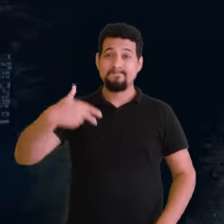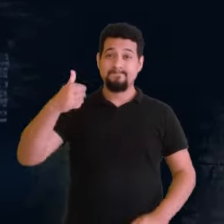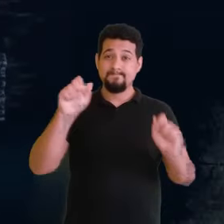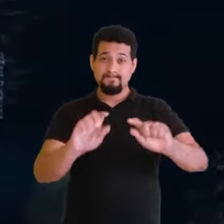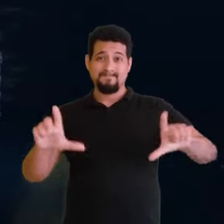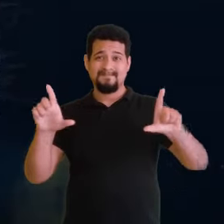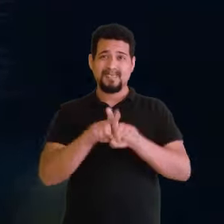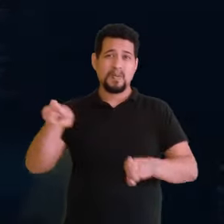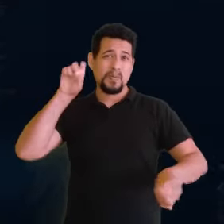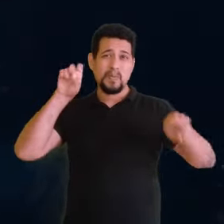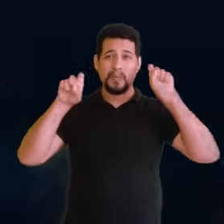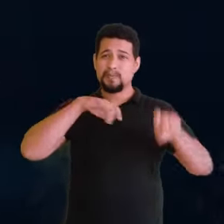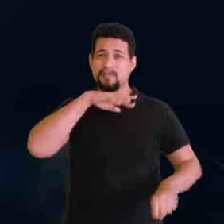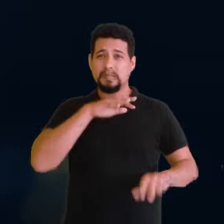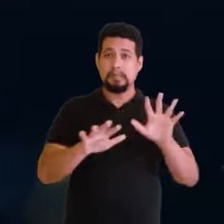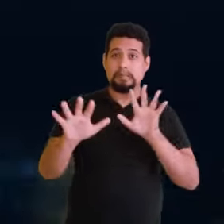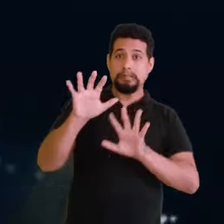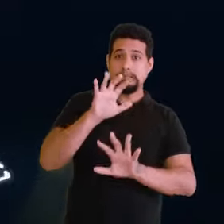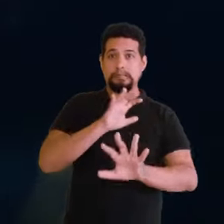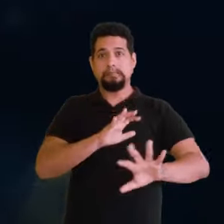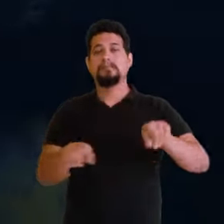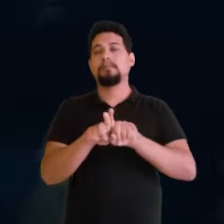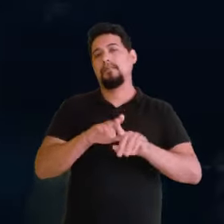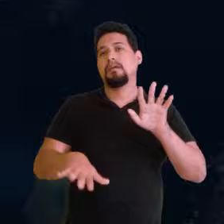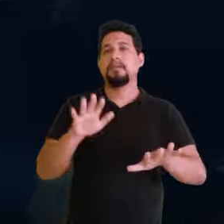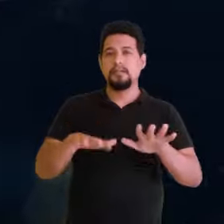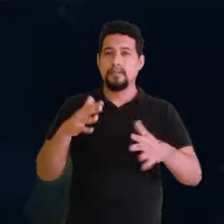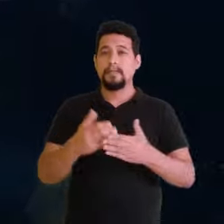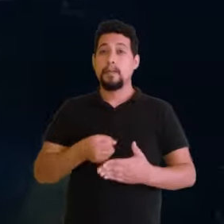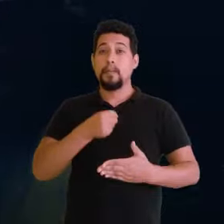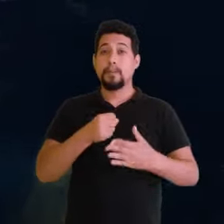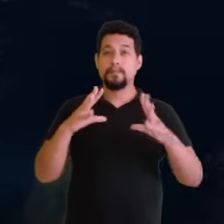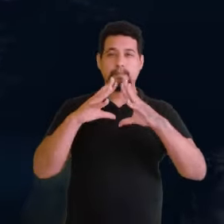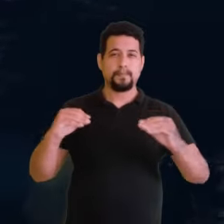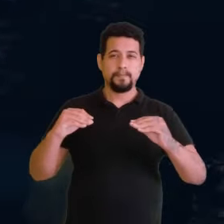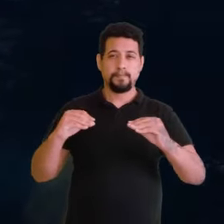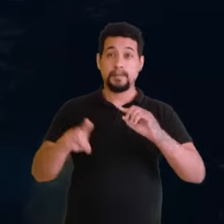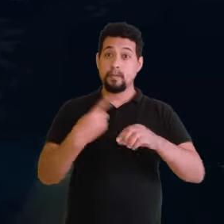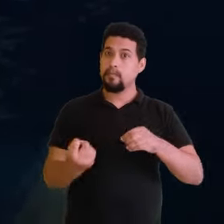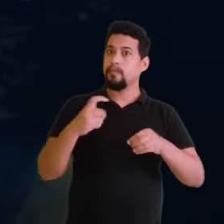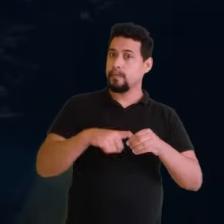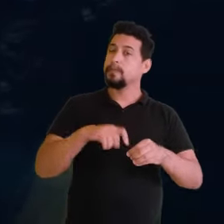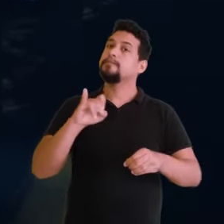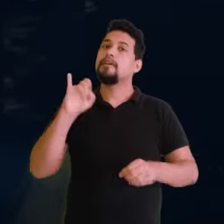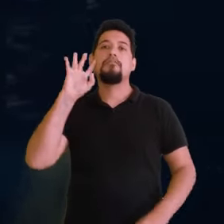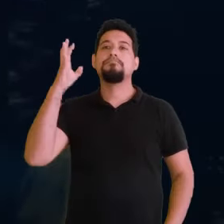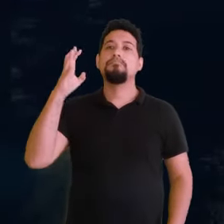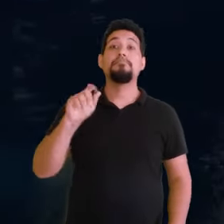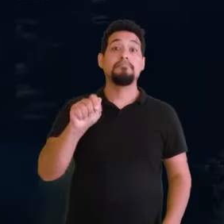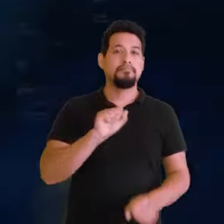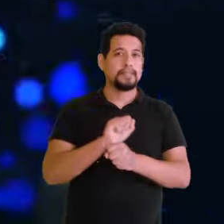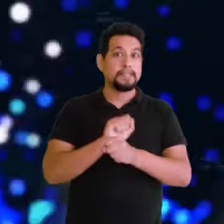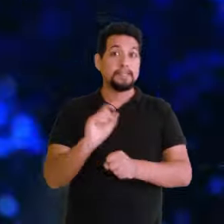qualidade de imagem e áudio, travamento de sinal e até a interrupção momentânea da transmissão. Caso isso